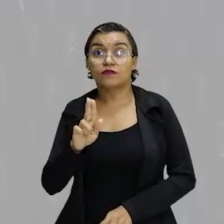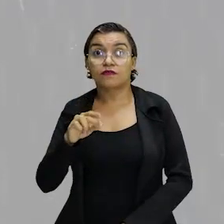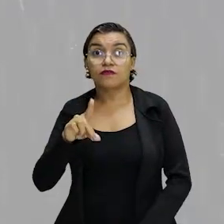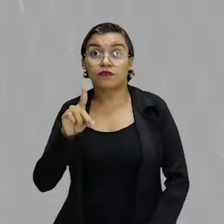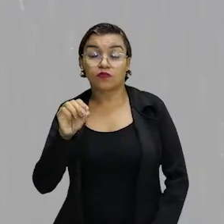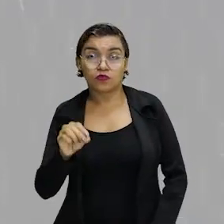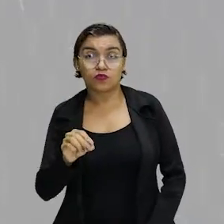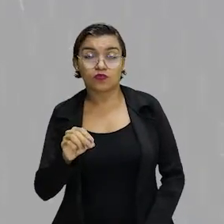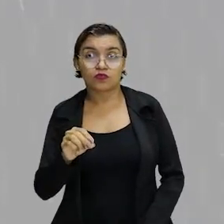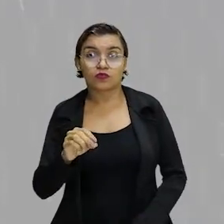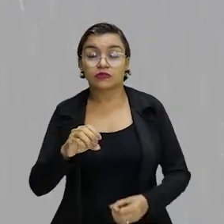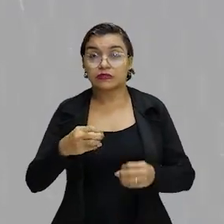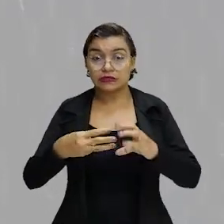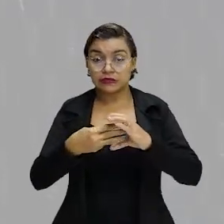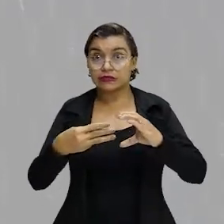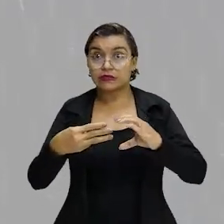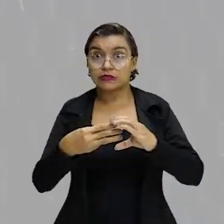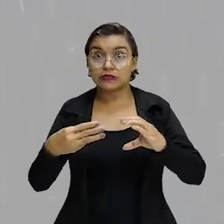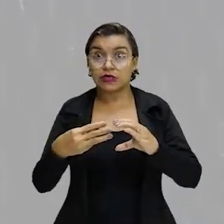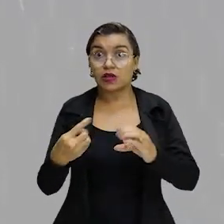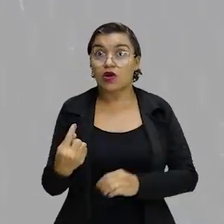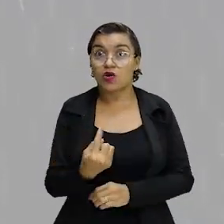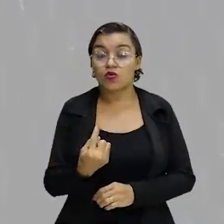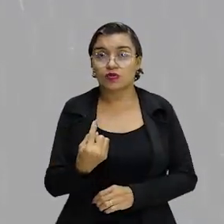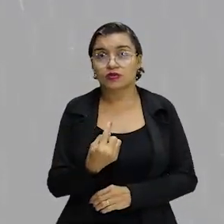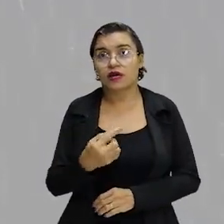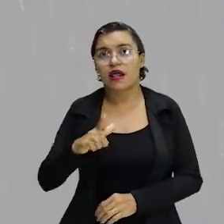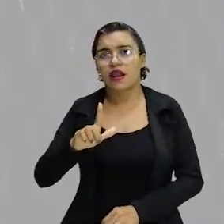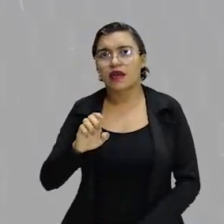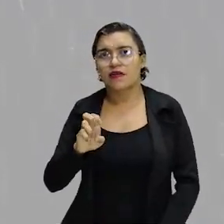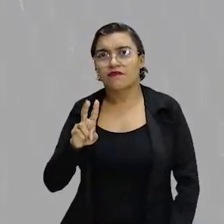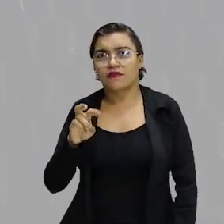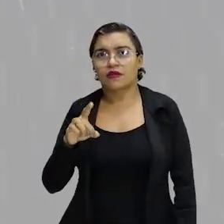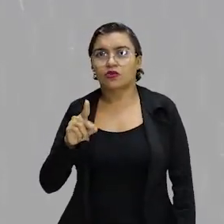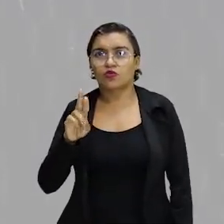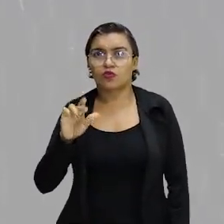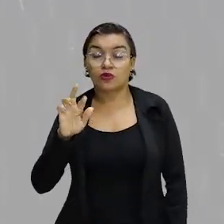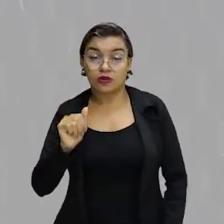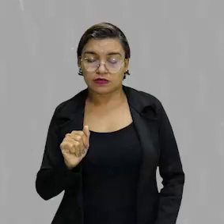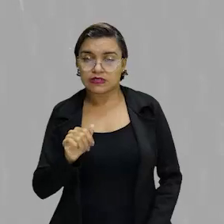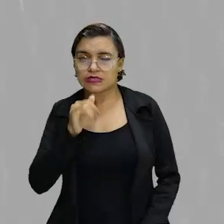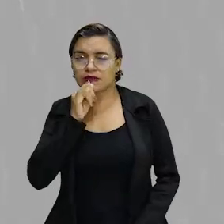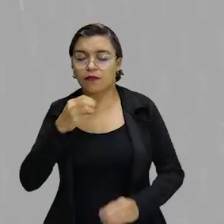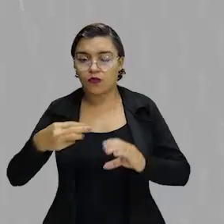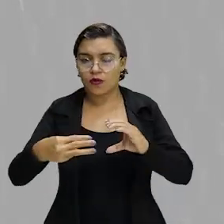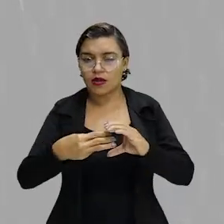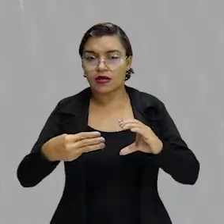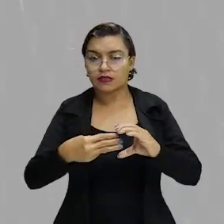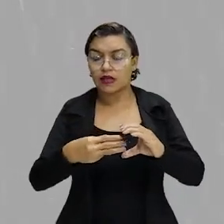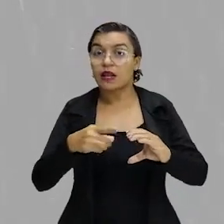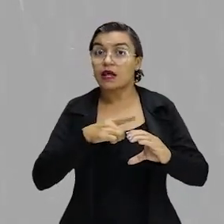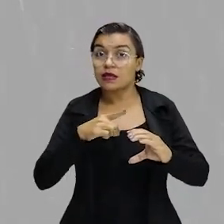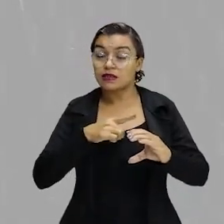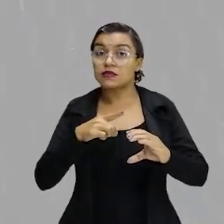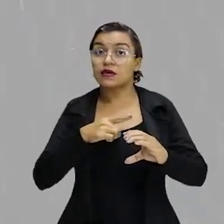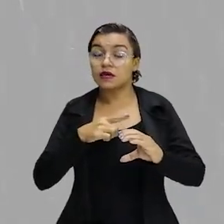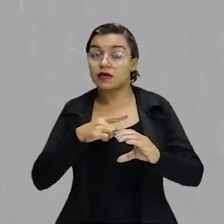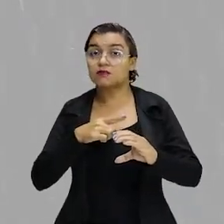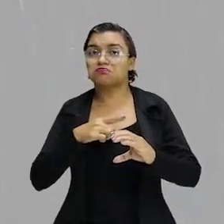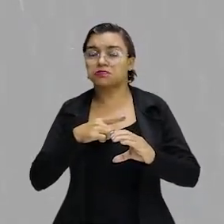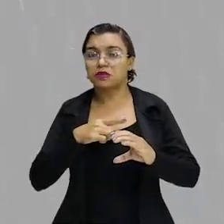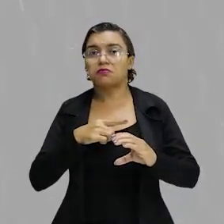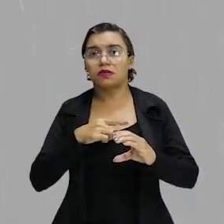certo? Esse fungo, que é chamado de levedura, as células dele começam também a sofrer brotamento no processo